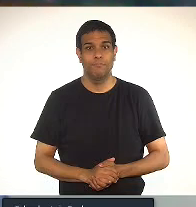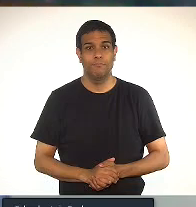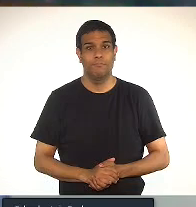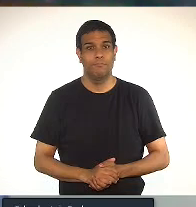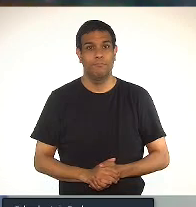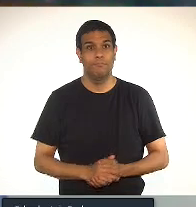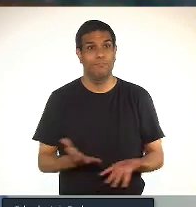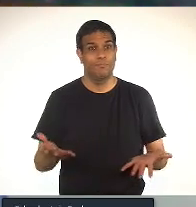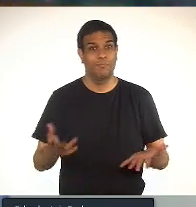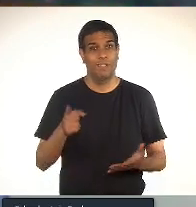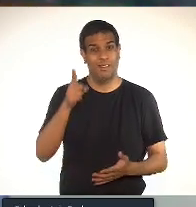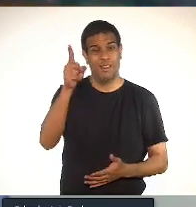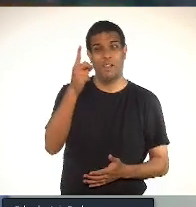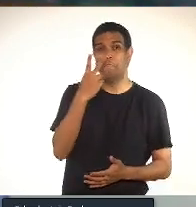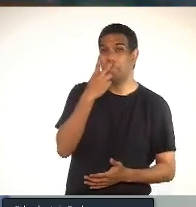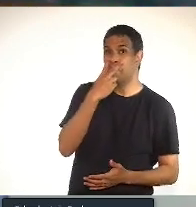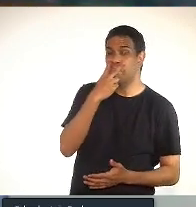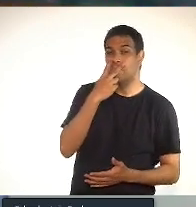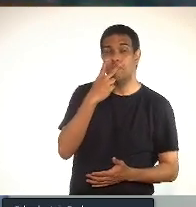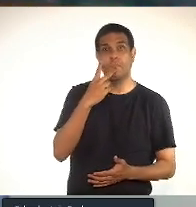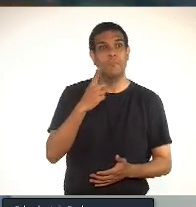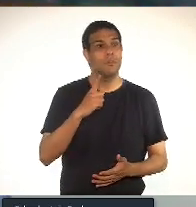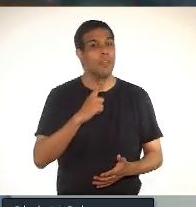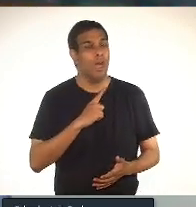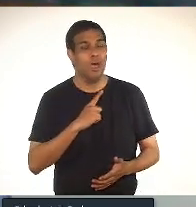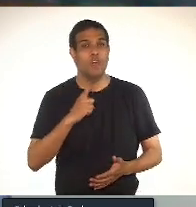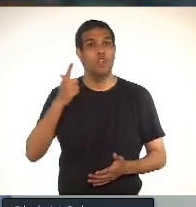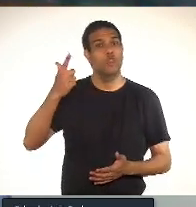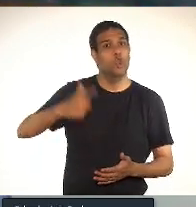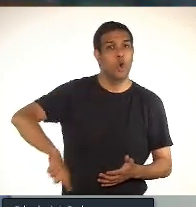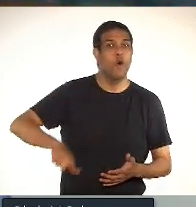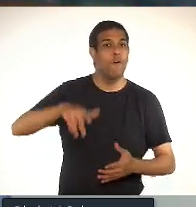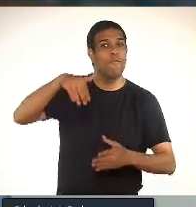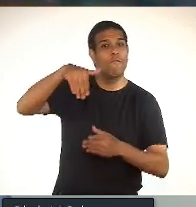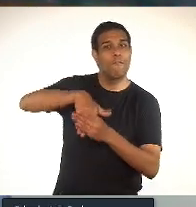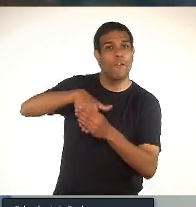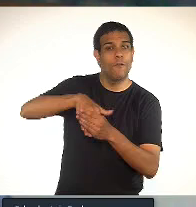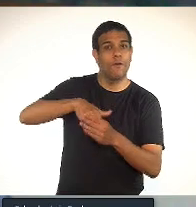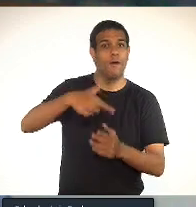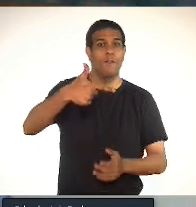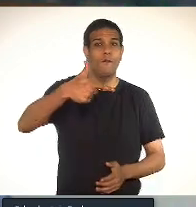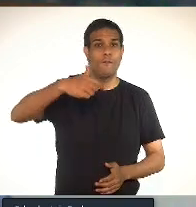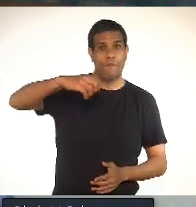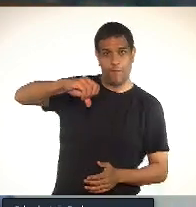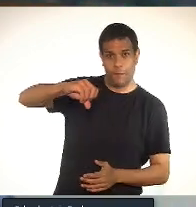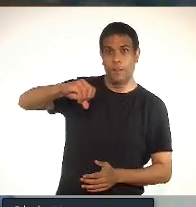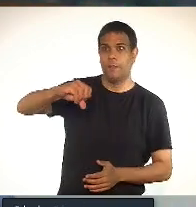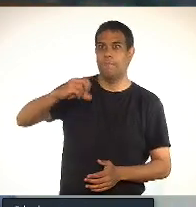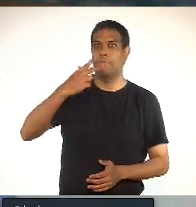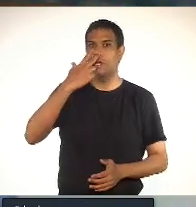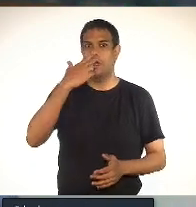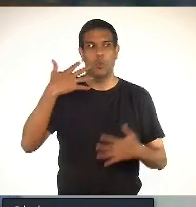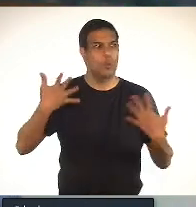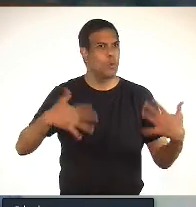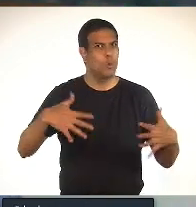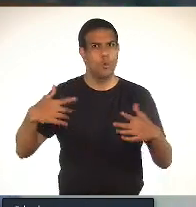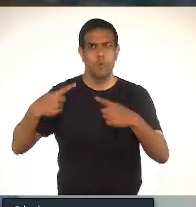Em Vitória, se avizinha um segundo turno bastante duro.